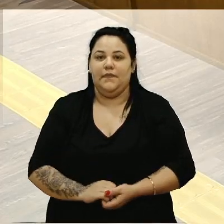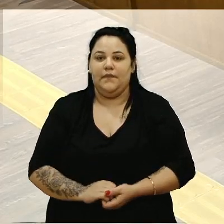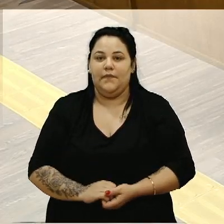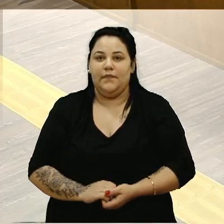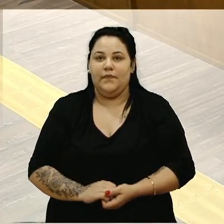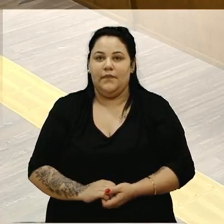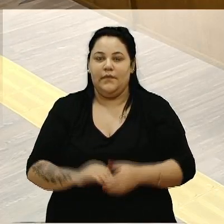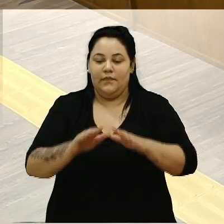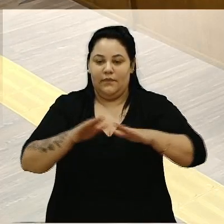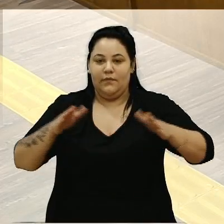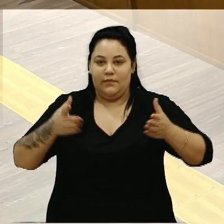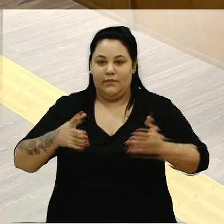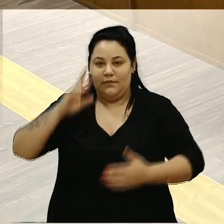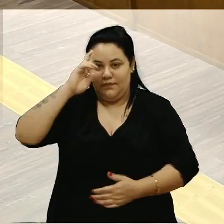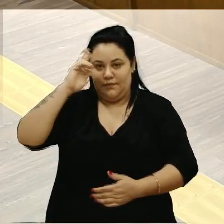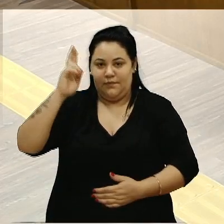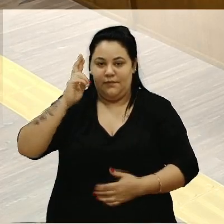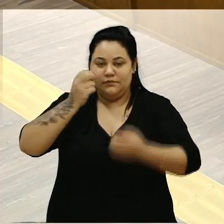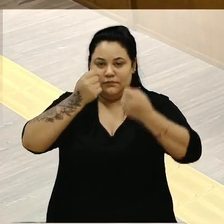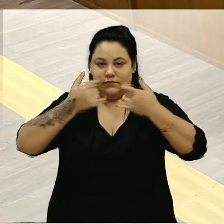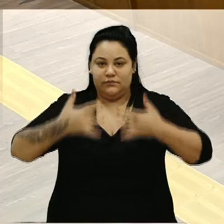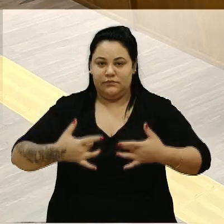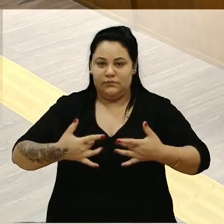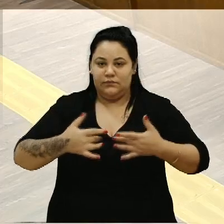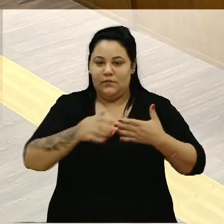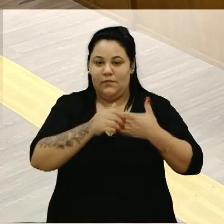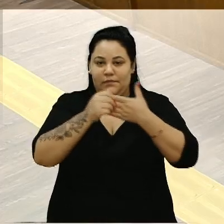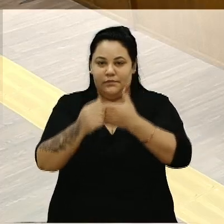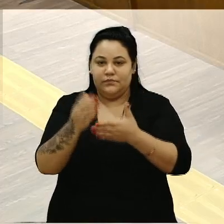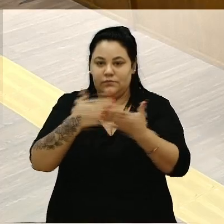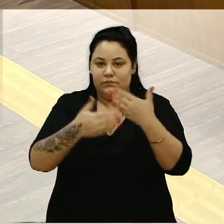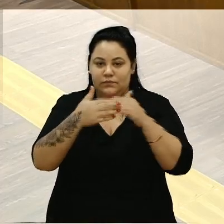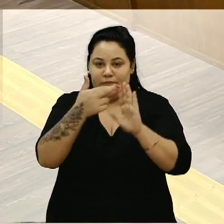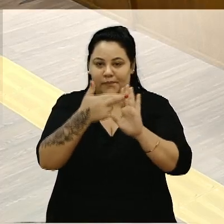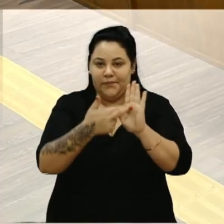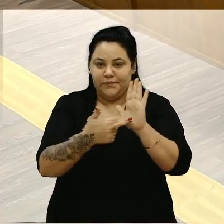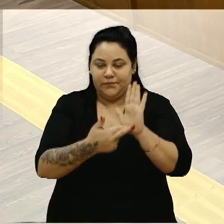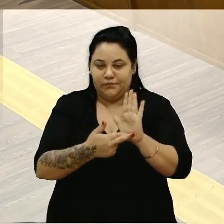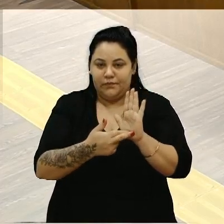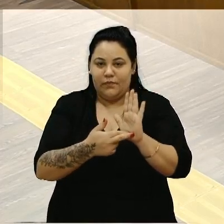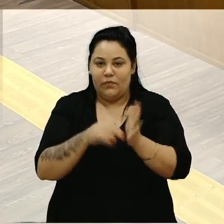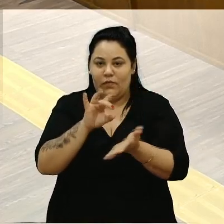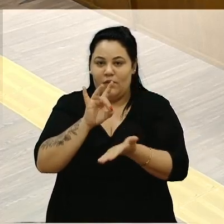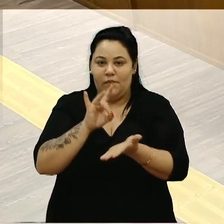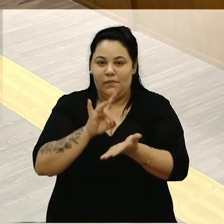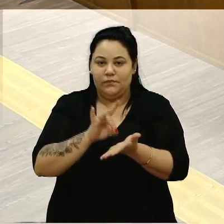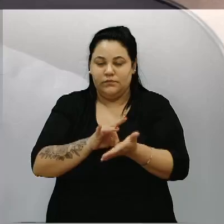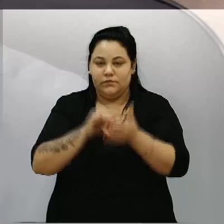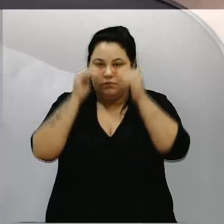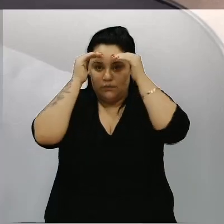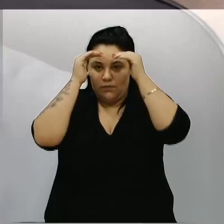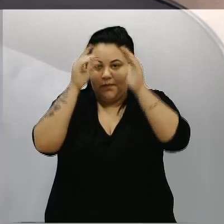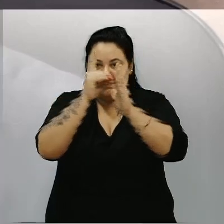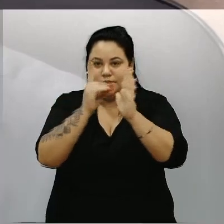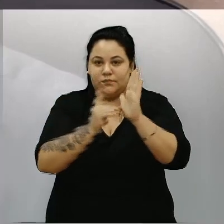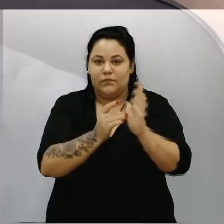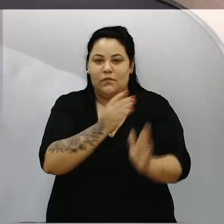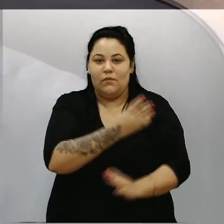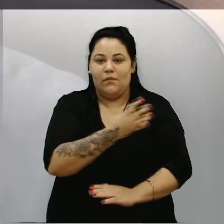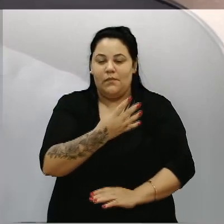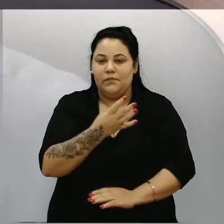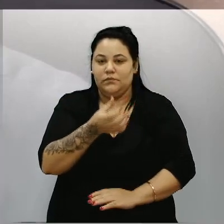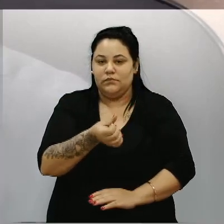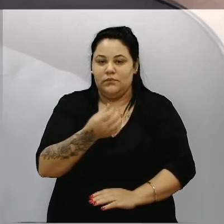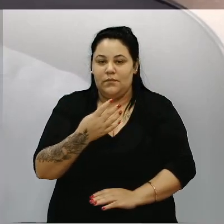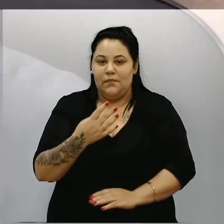A mesa diretora que o presidente subscreve, de acordo com as normas regimentais e em cumprimento ao disposto no Decreto Legislativo número 446/A,